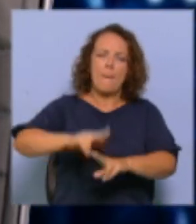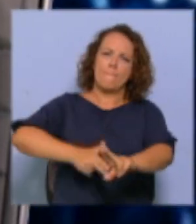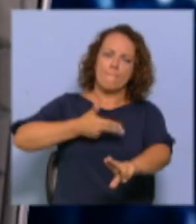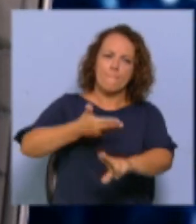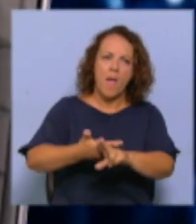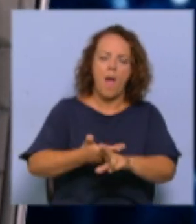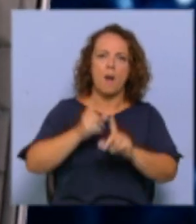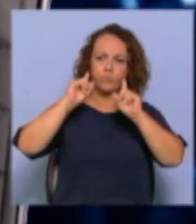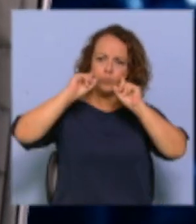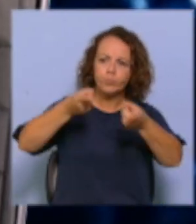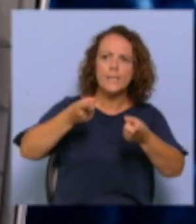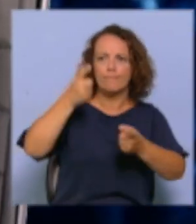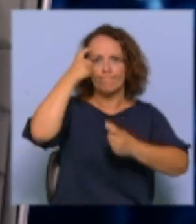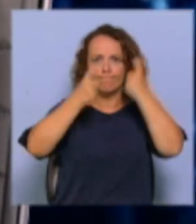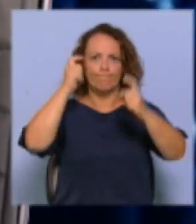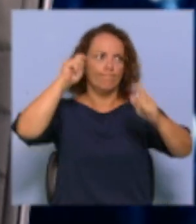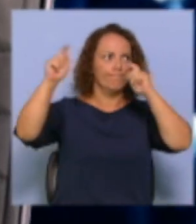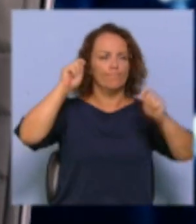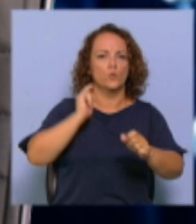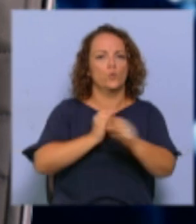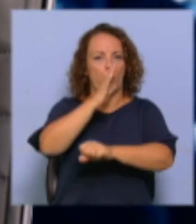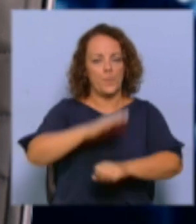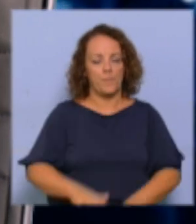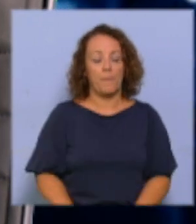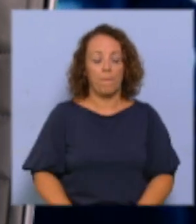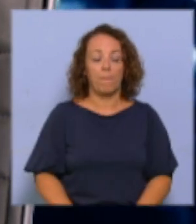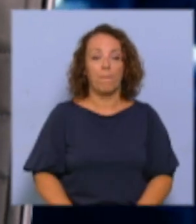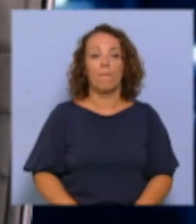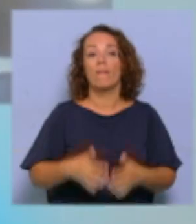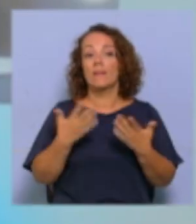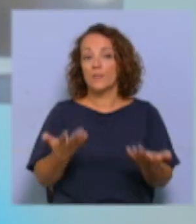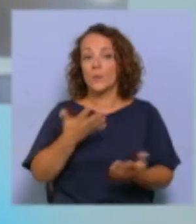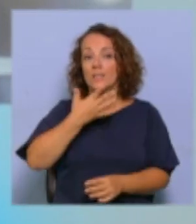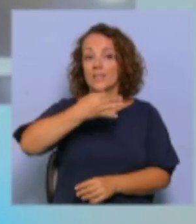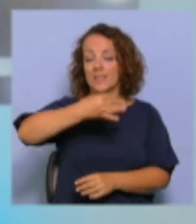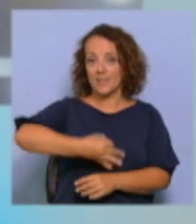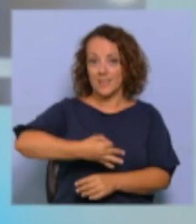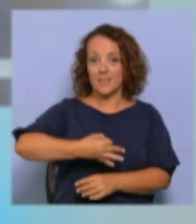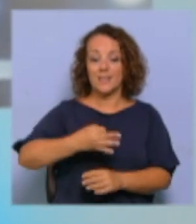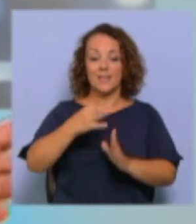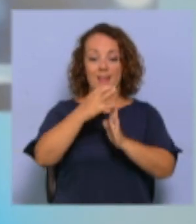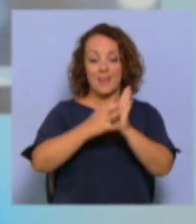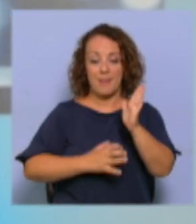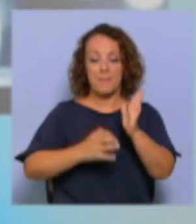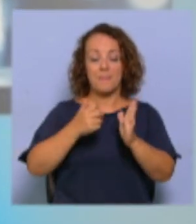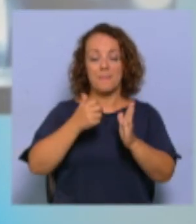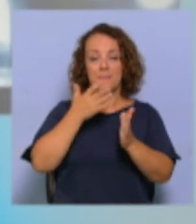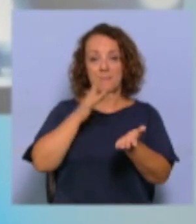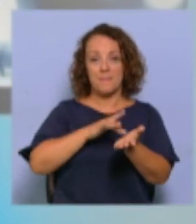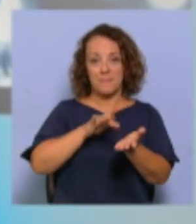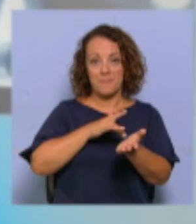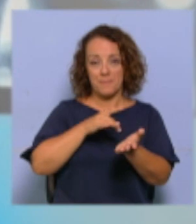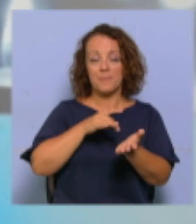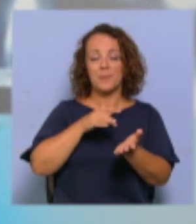da ousadia criativa. E por certo que teremos em textos da Bíblia, como ao longo de todas as gerações,